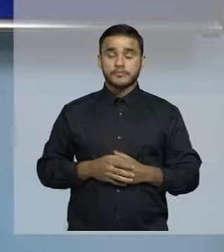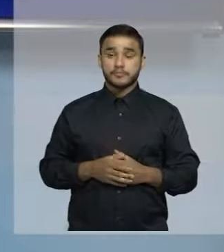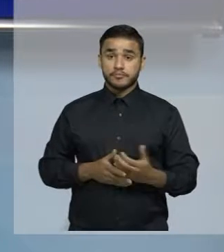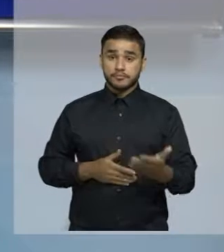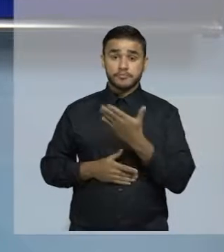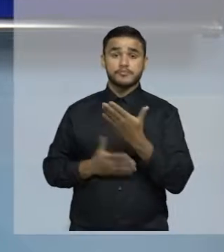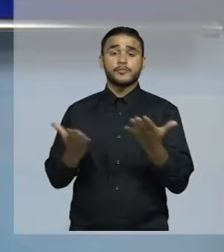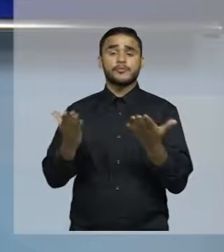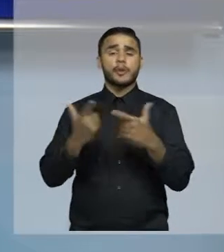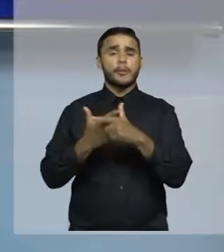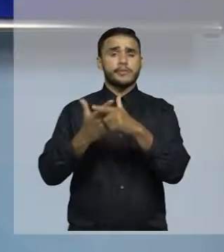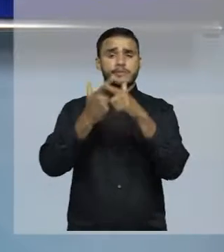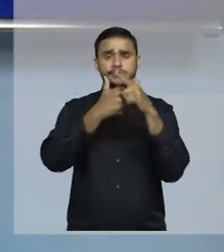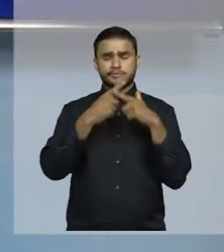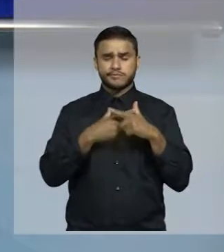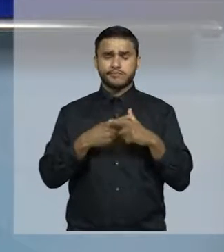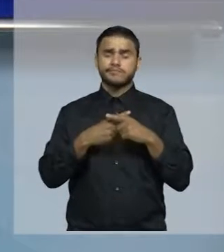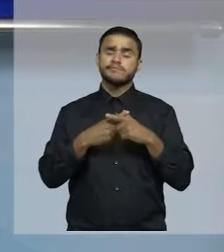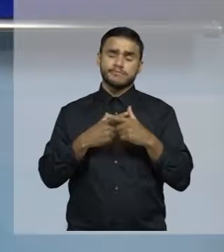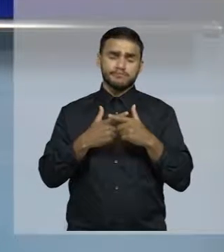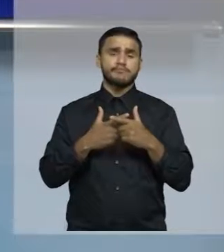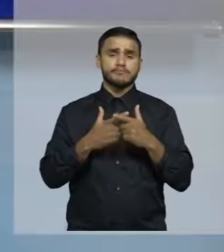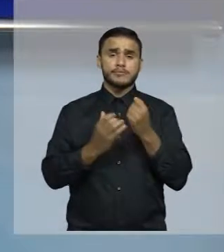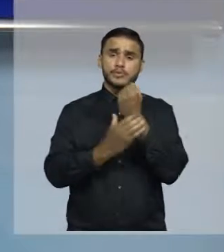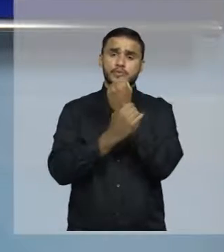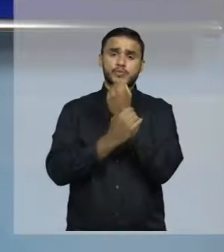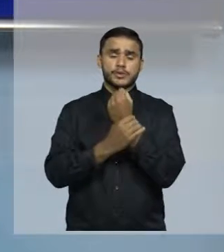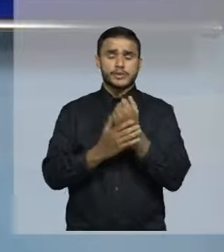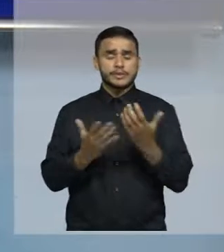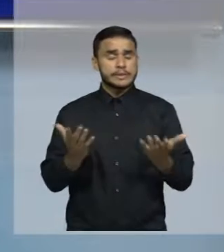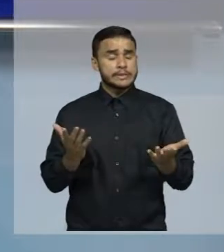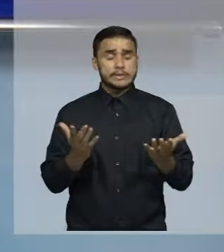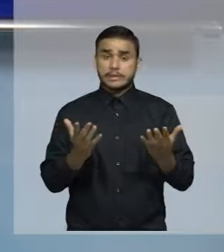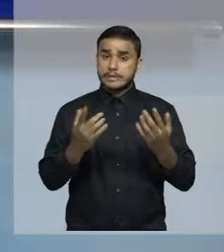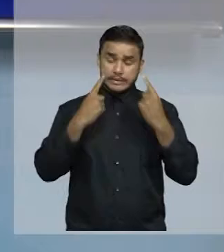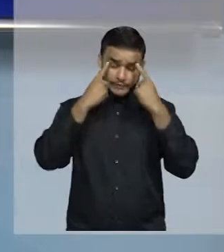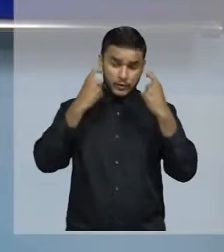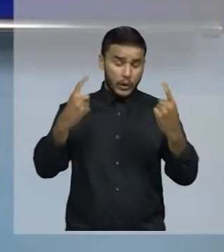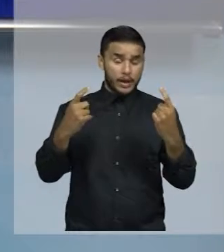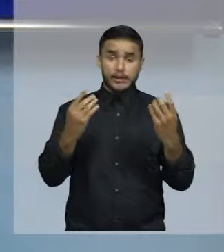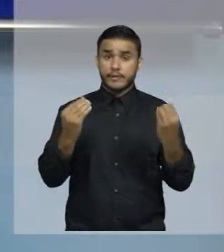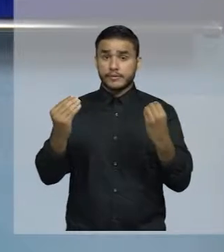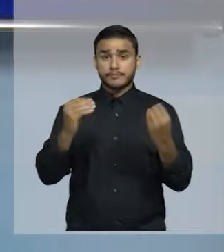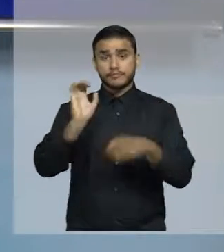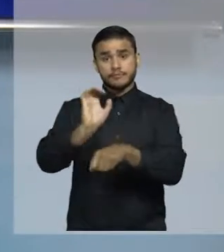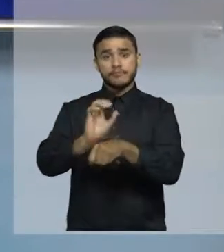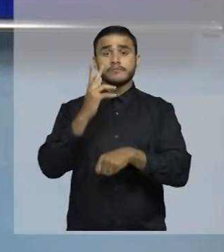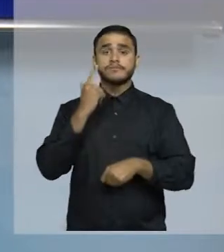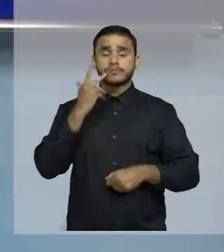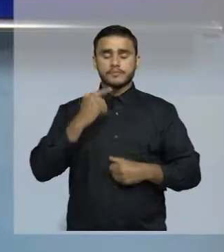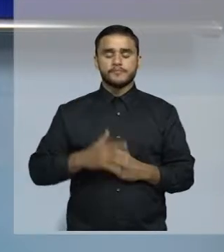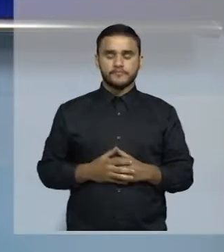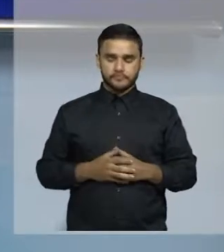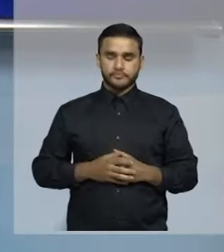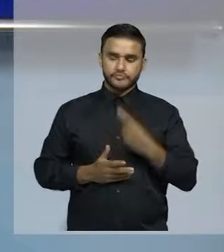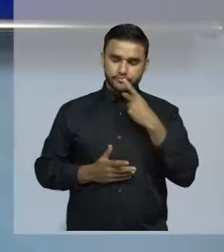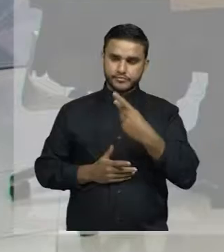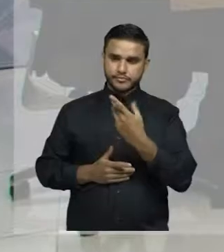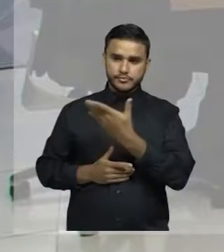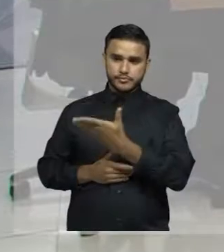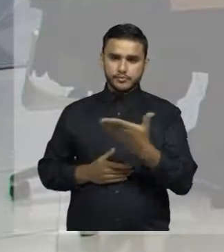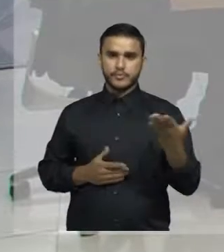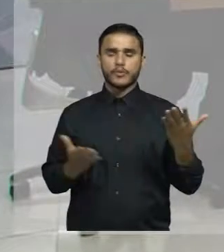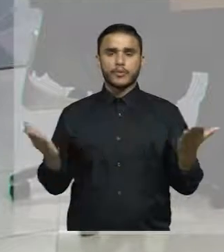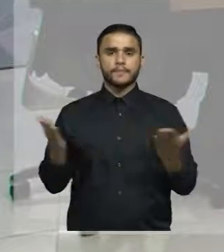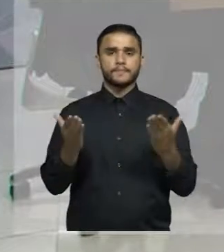mais essa crise na segurança pública no estado do Ceará. Como eu anunciei no bloco anterior,